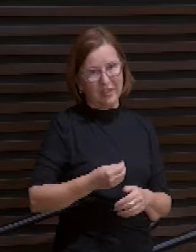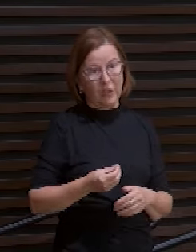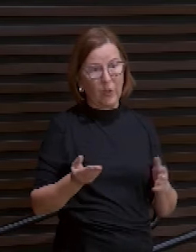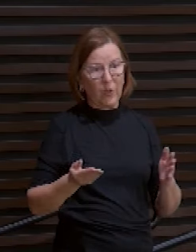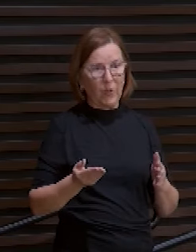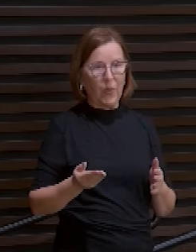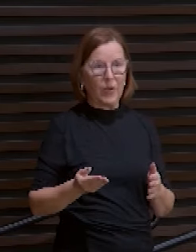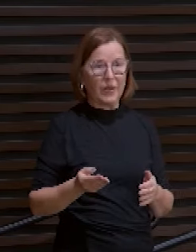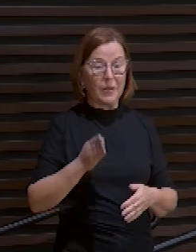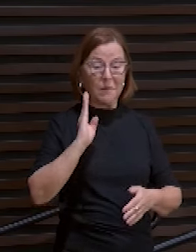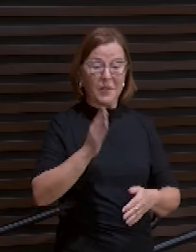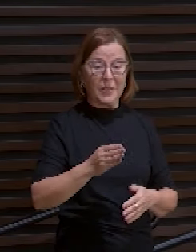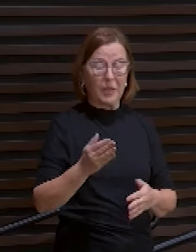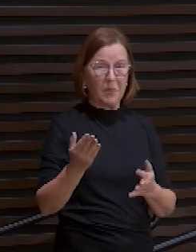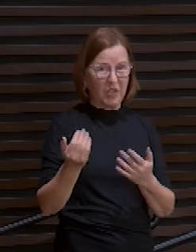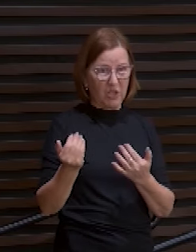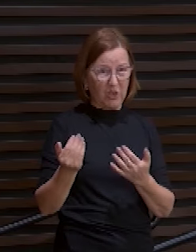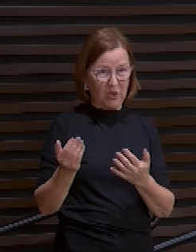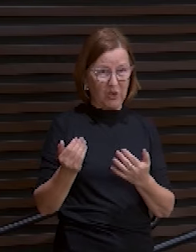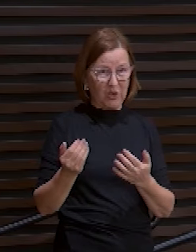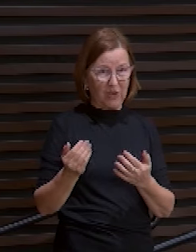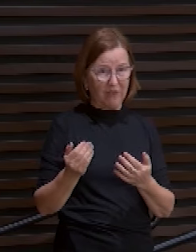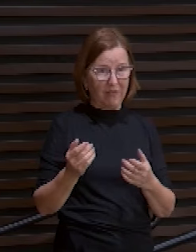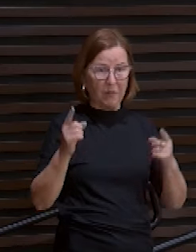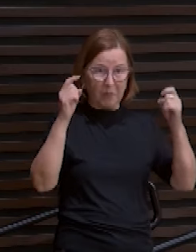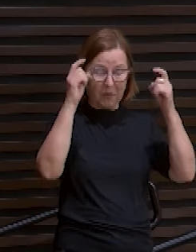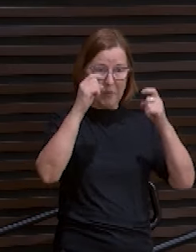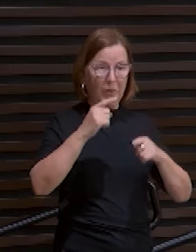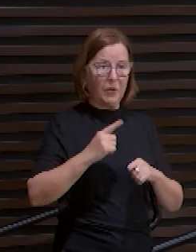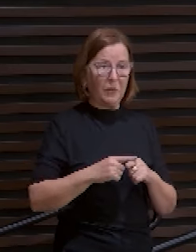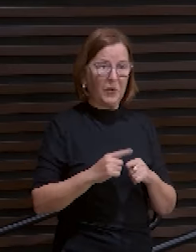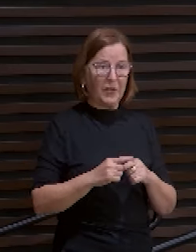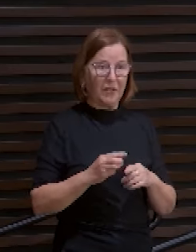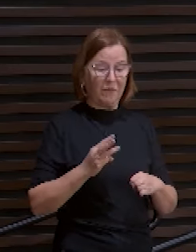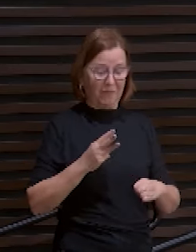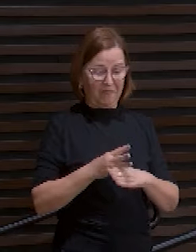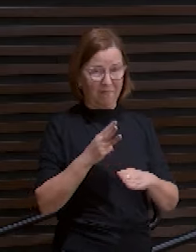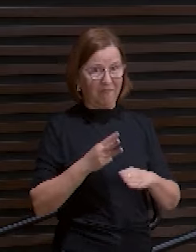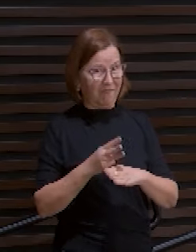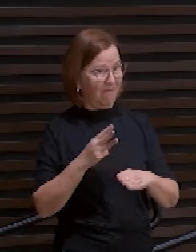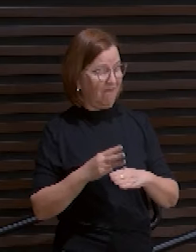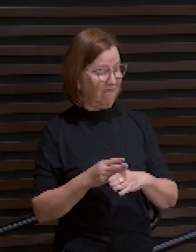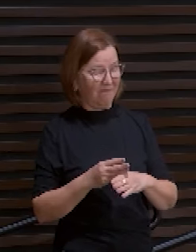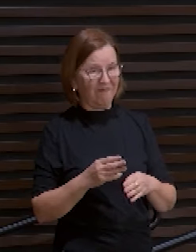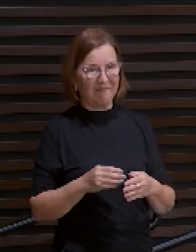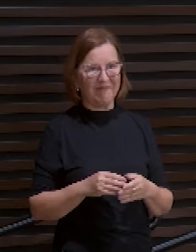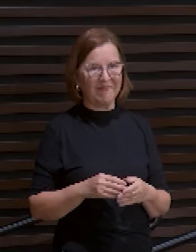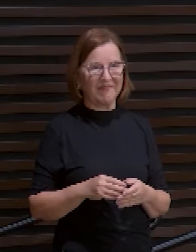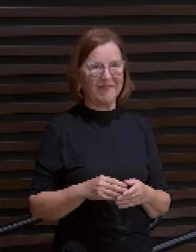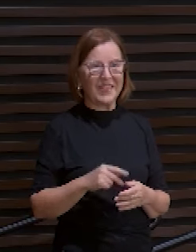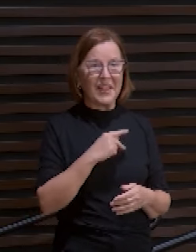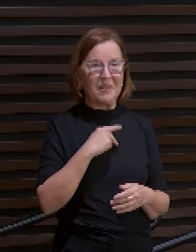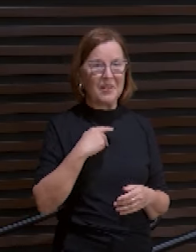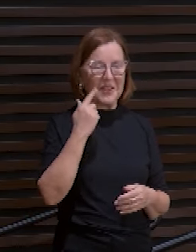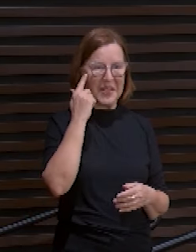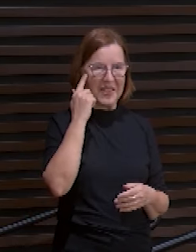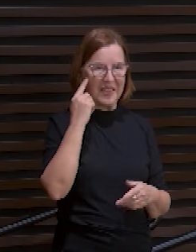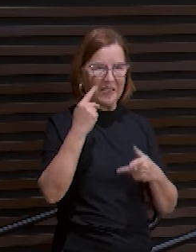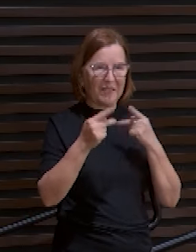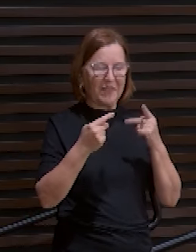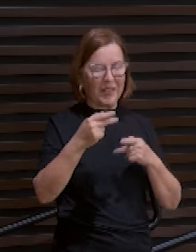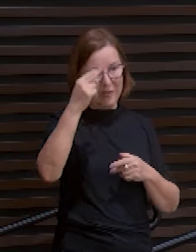jovens WhatsApp na hora né pastor Glen conta uma história que quando ele